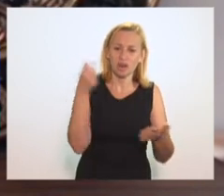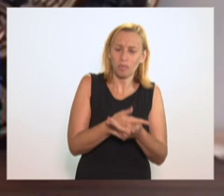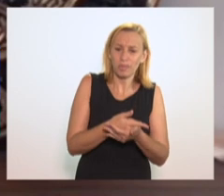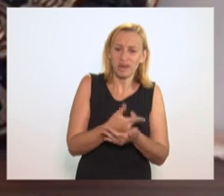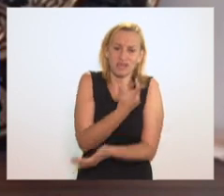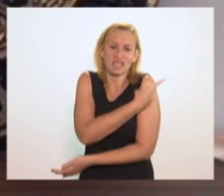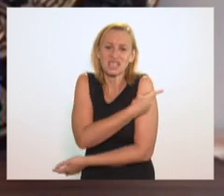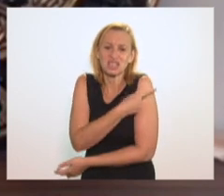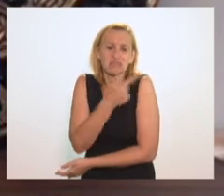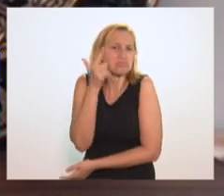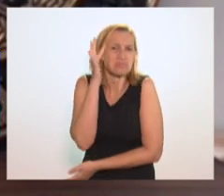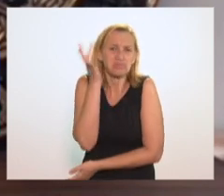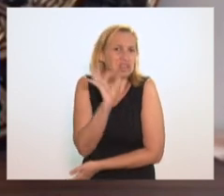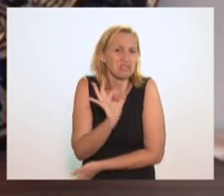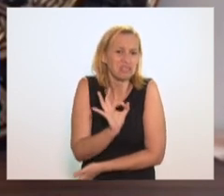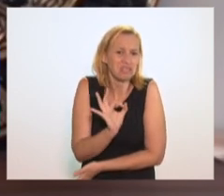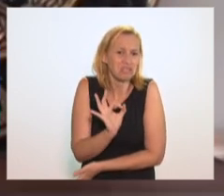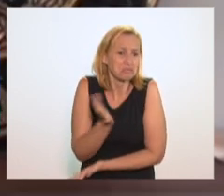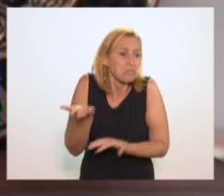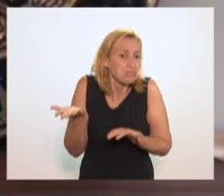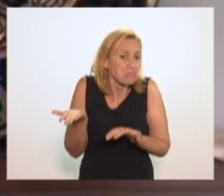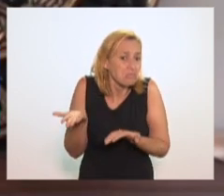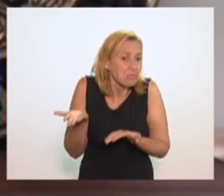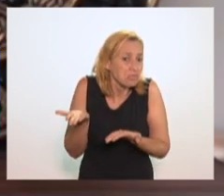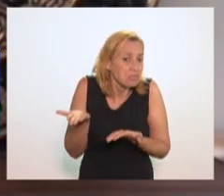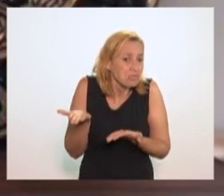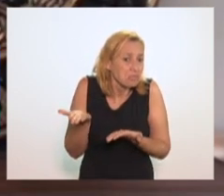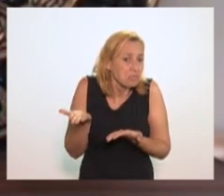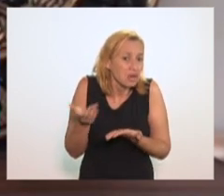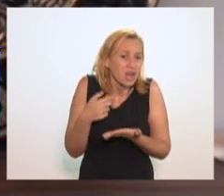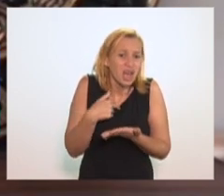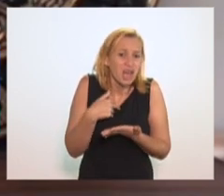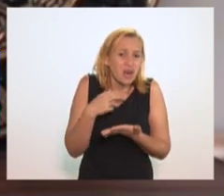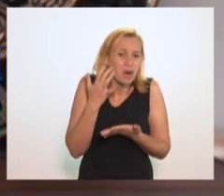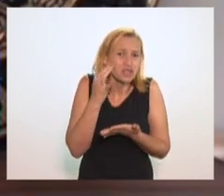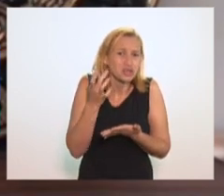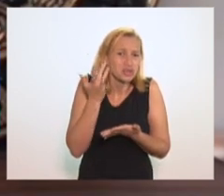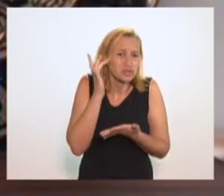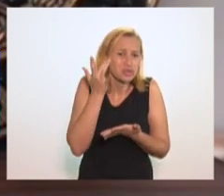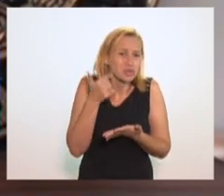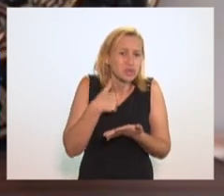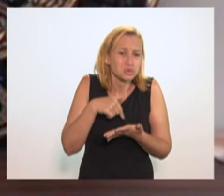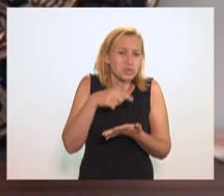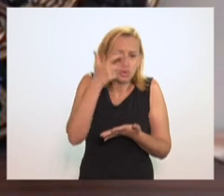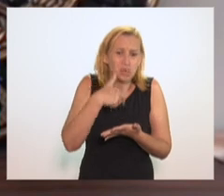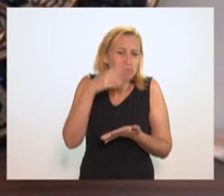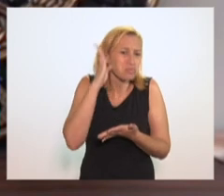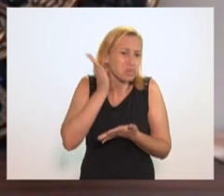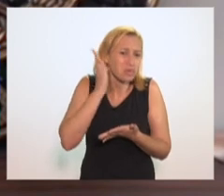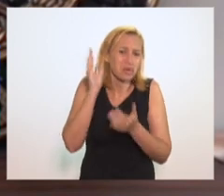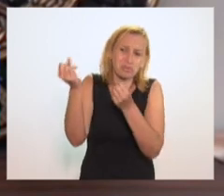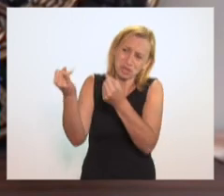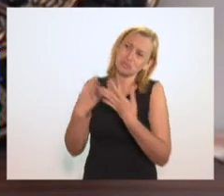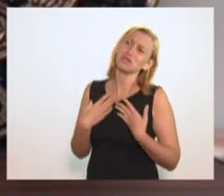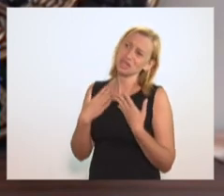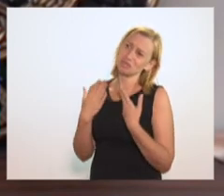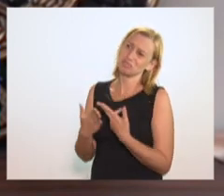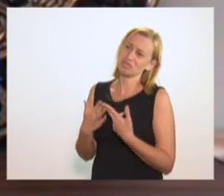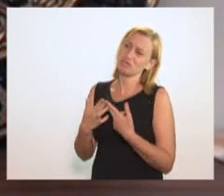ainda não entendi ou eu sou um pouco ingênuo burro enfim gostaria que o senhor me explicasse obrigado